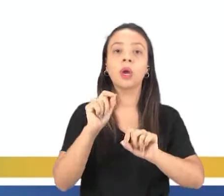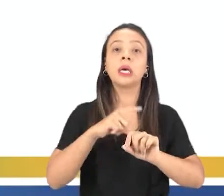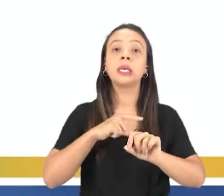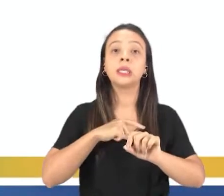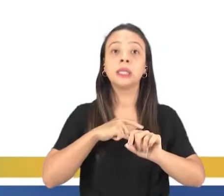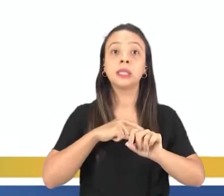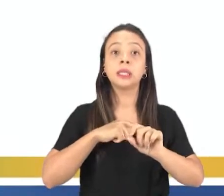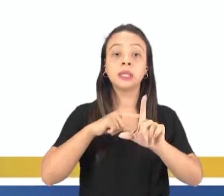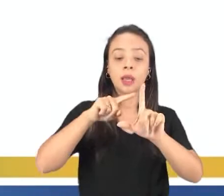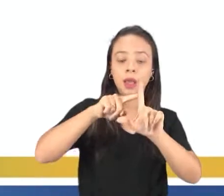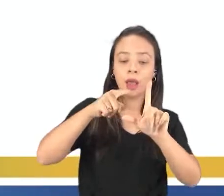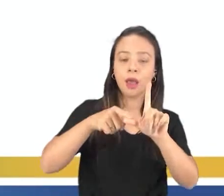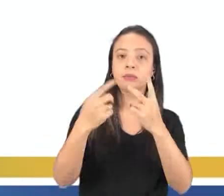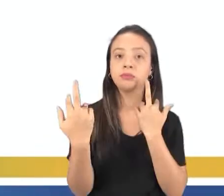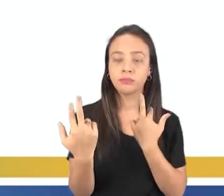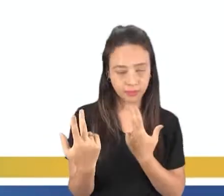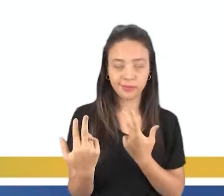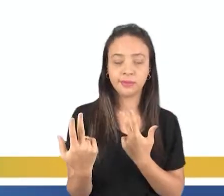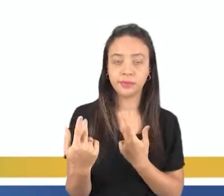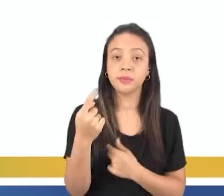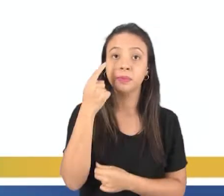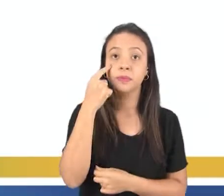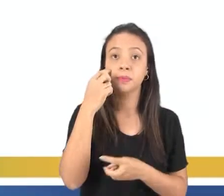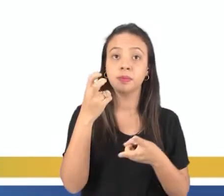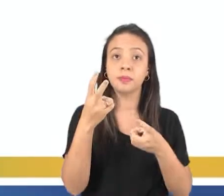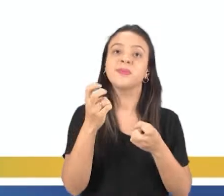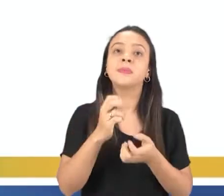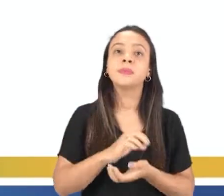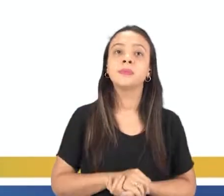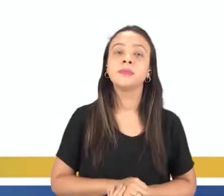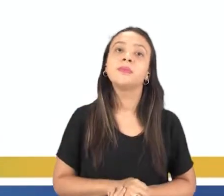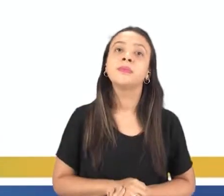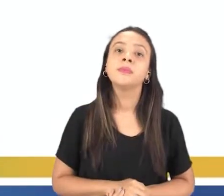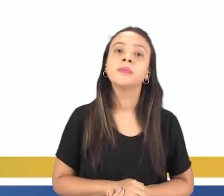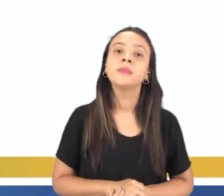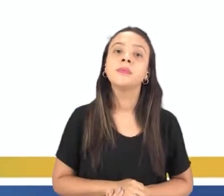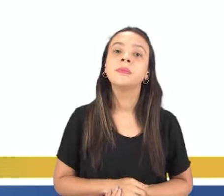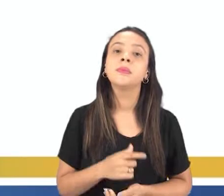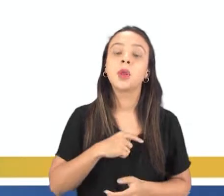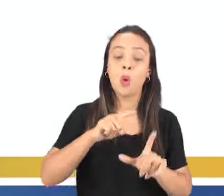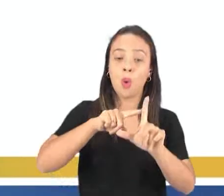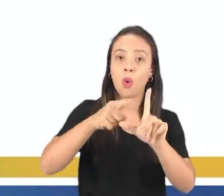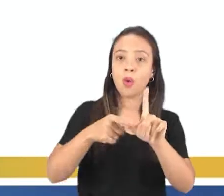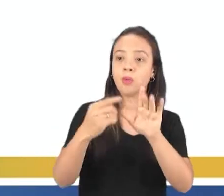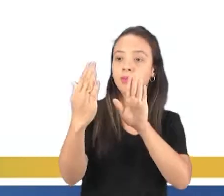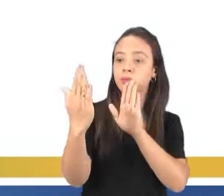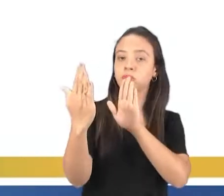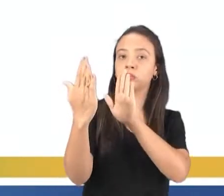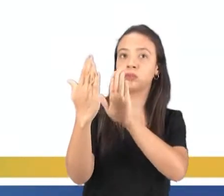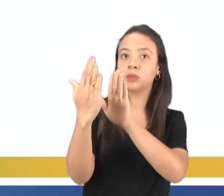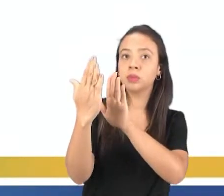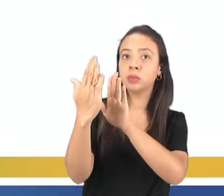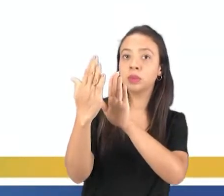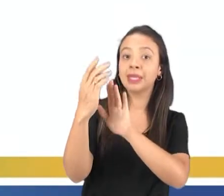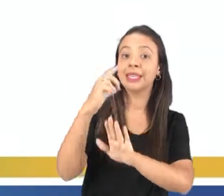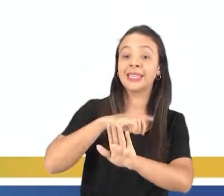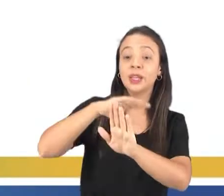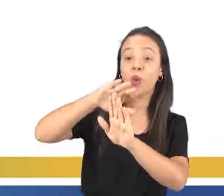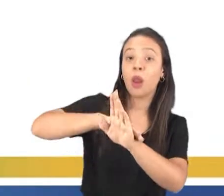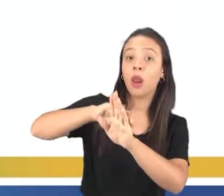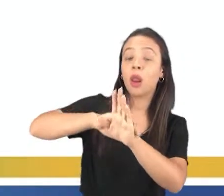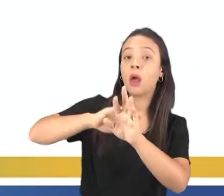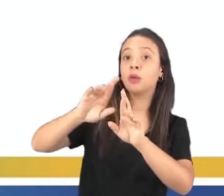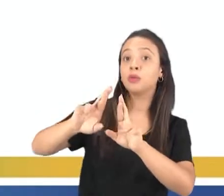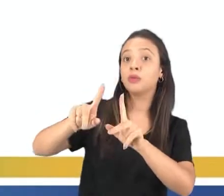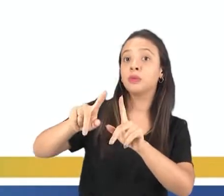mesma abertura, de mesma medida. Observe na figura a seguir que os ângulos opostos são aqueles que não compartilham lados do paralelogramo,